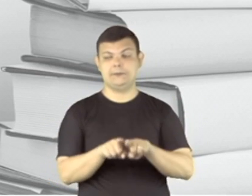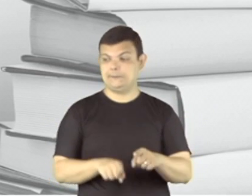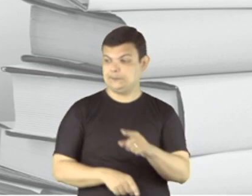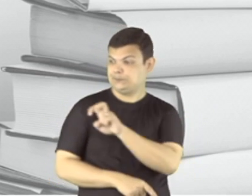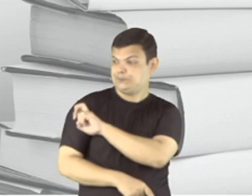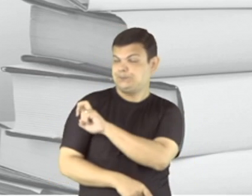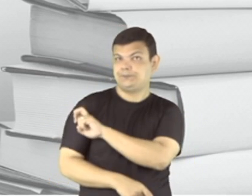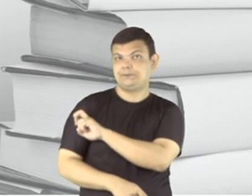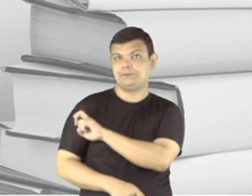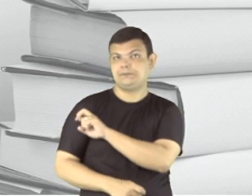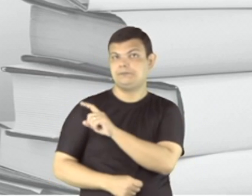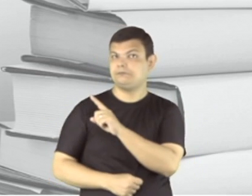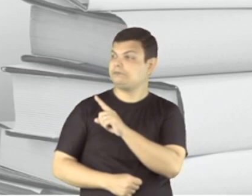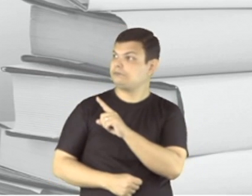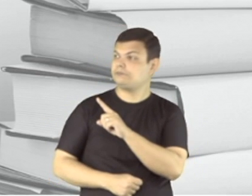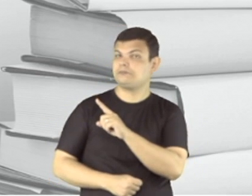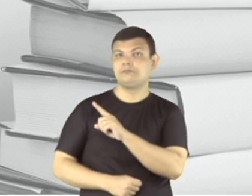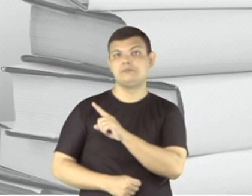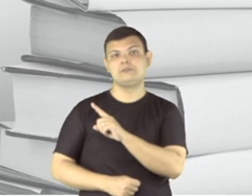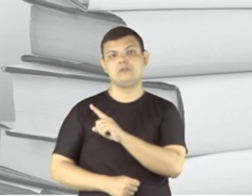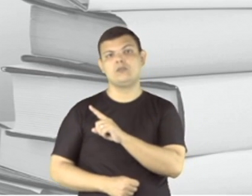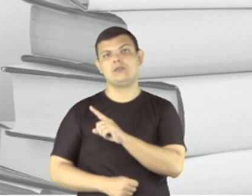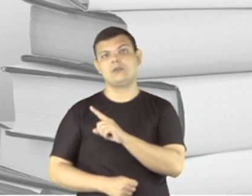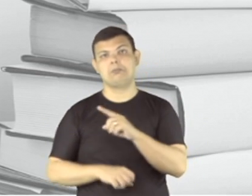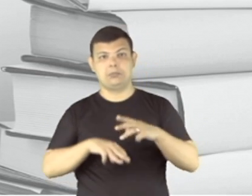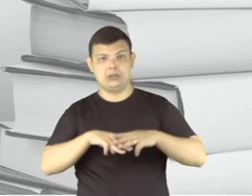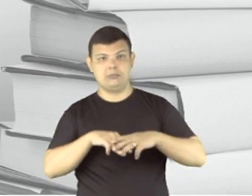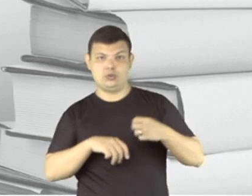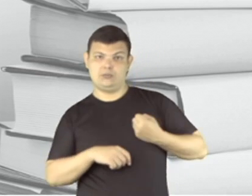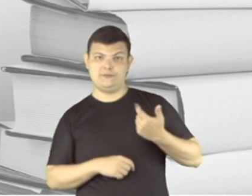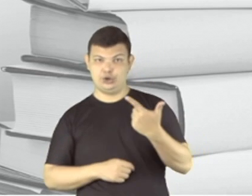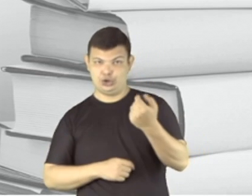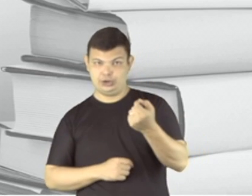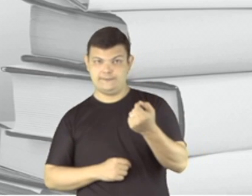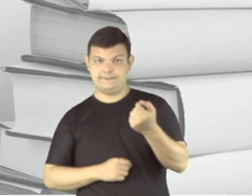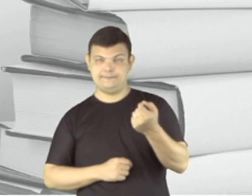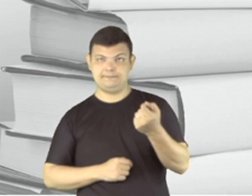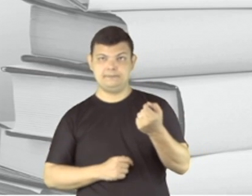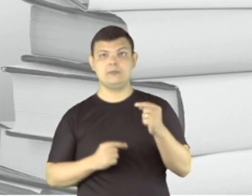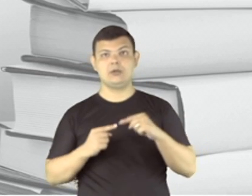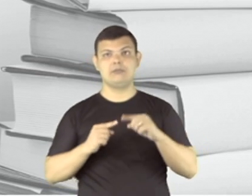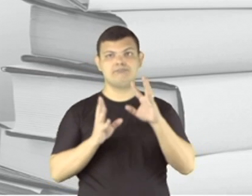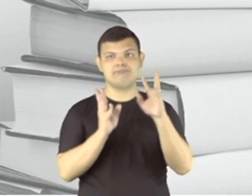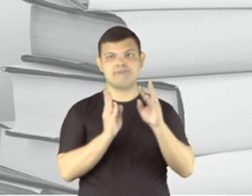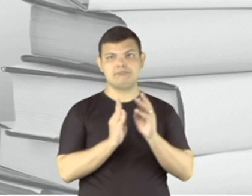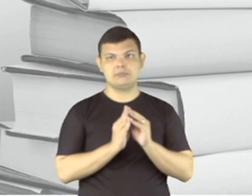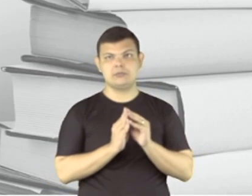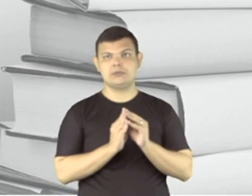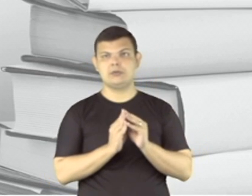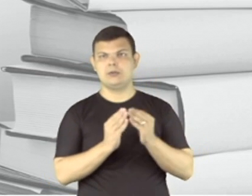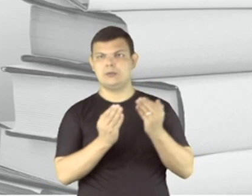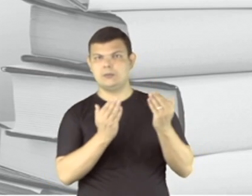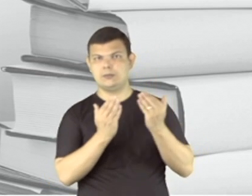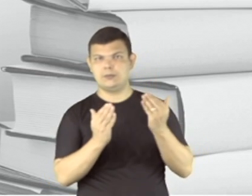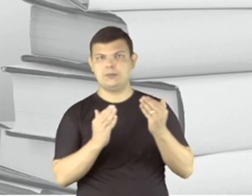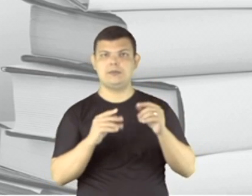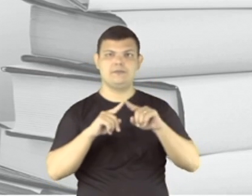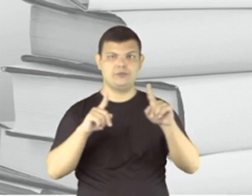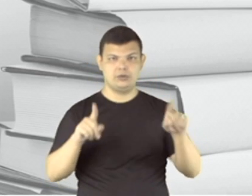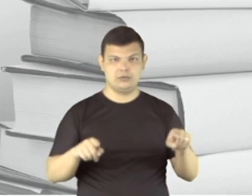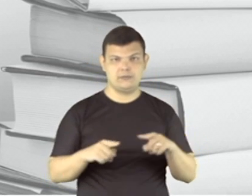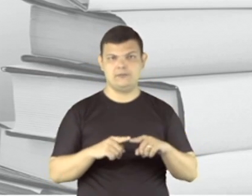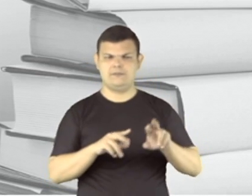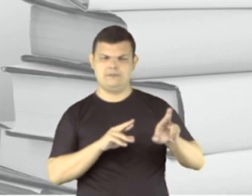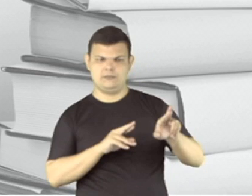ano, a habilidade vai ser a habilidade de matemática número 20, concluir por meio de investigações que figuras de perímetros